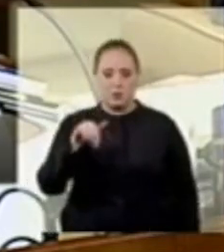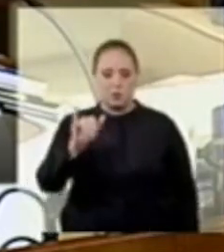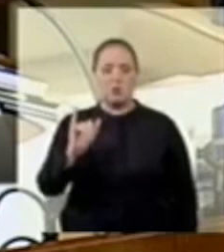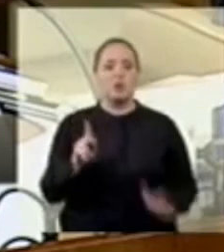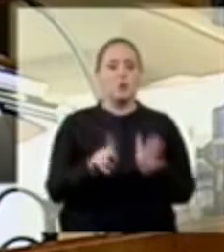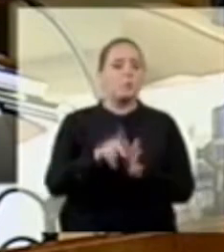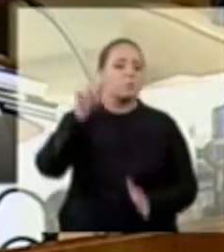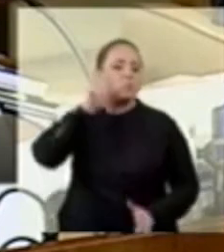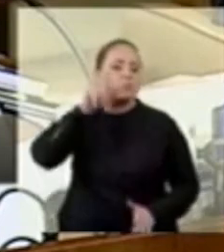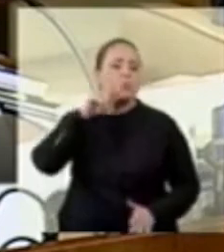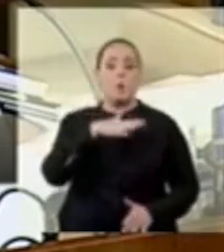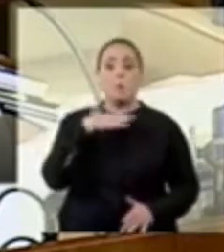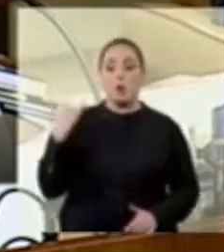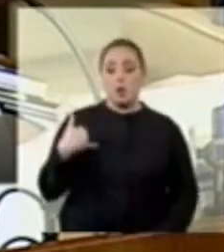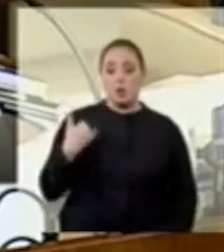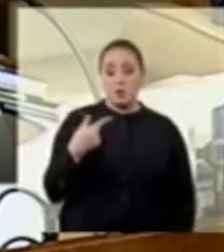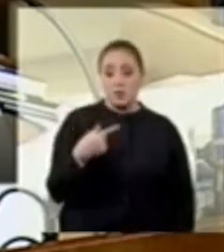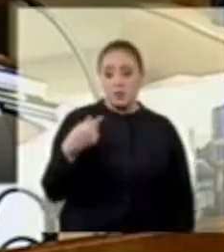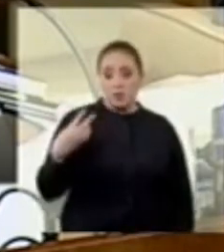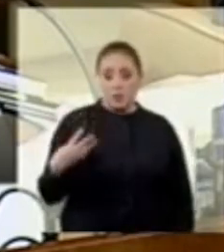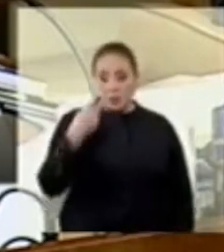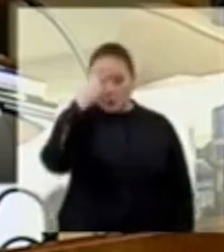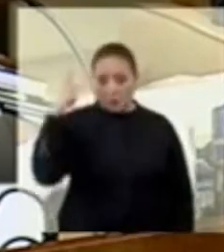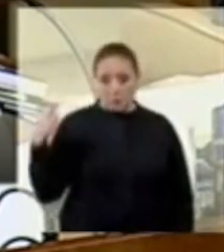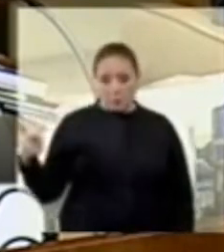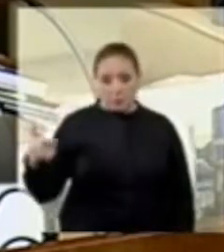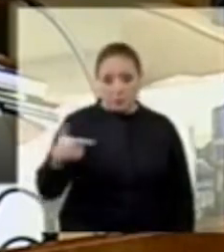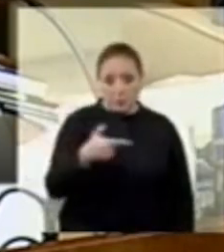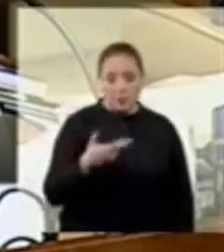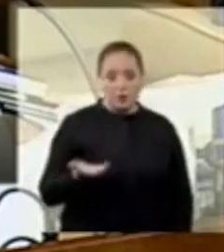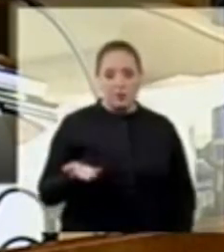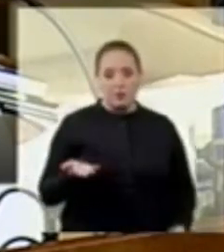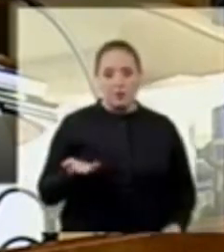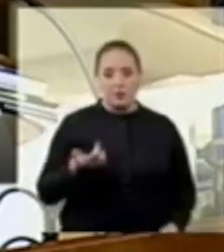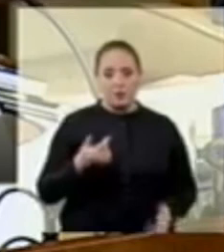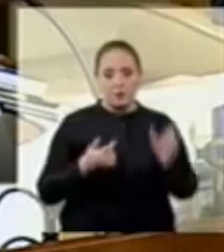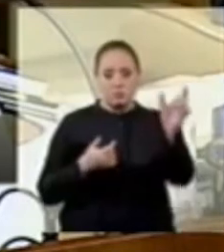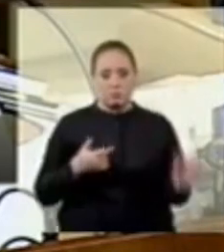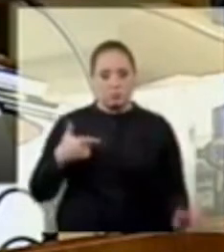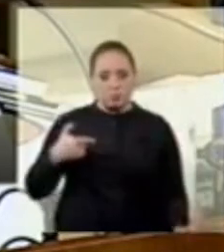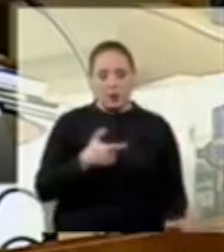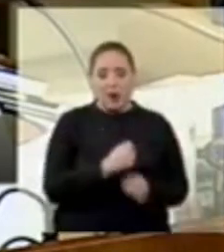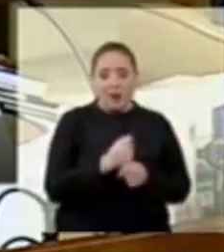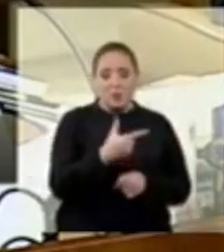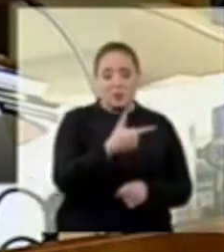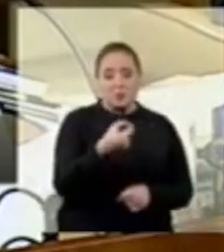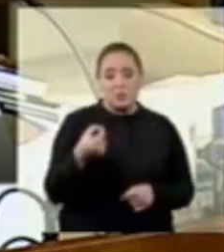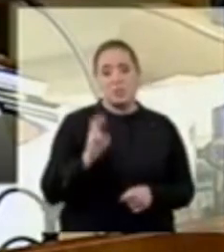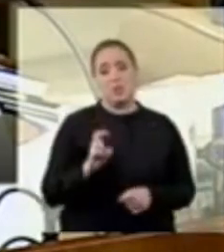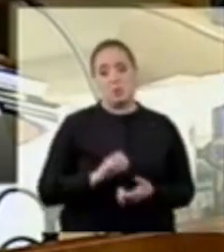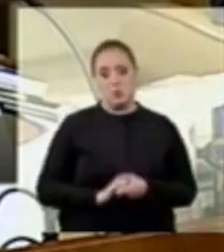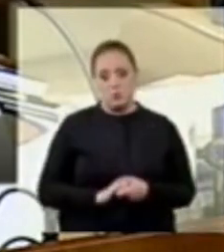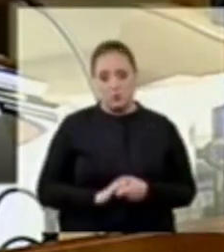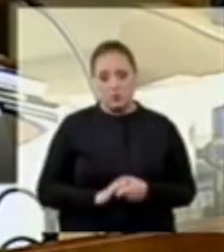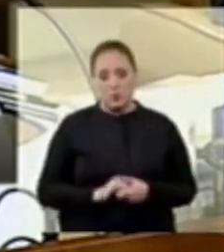morta aos 73 anos por pistoleiros a mando de um fado é fazendeiro da região em 2005 o